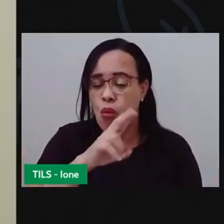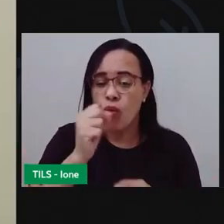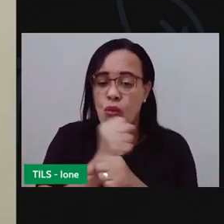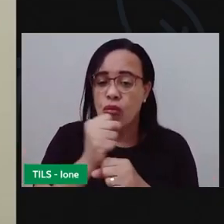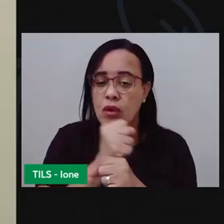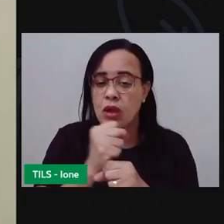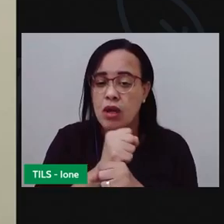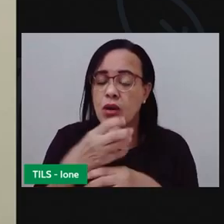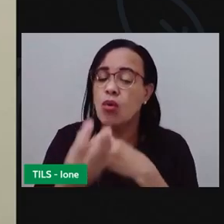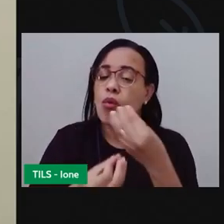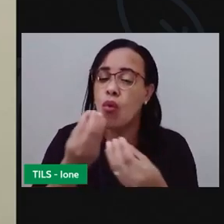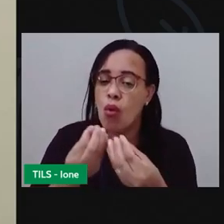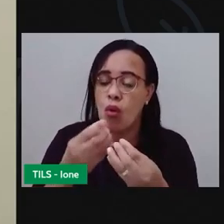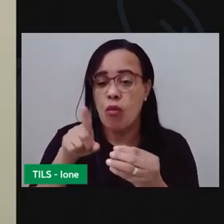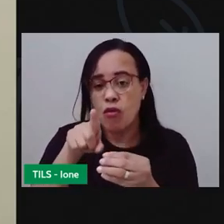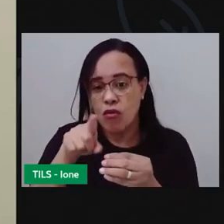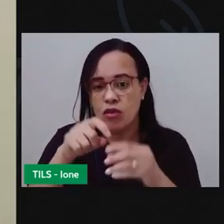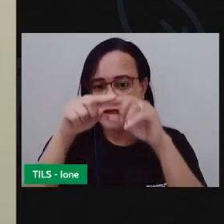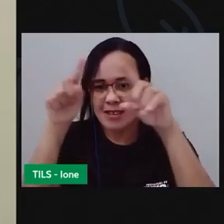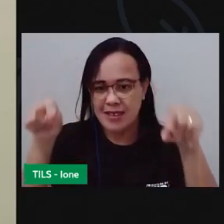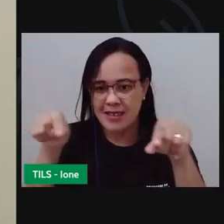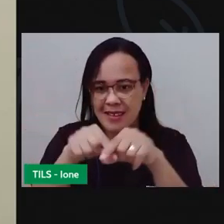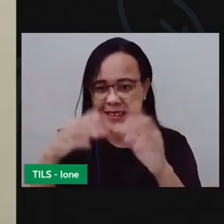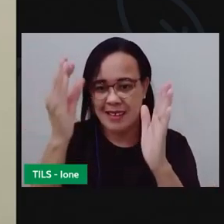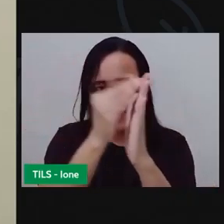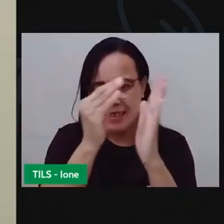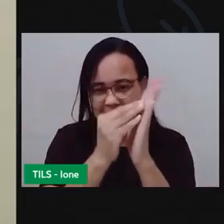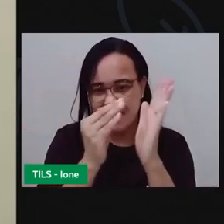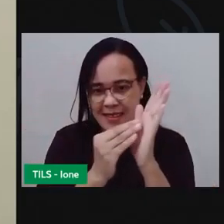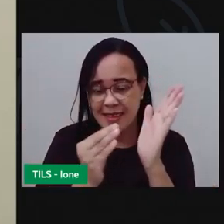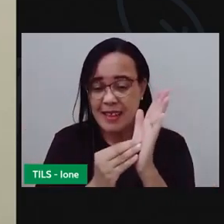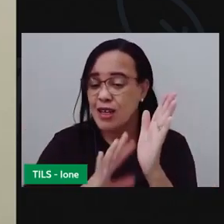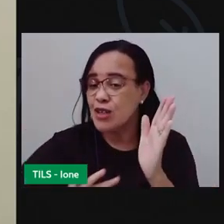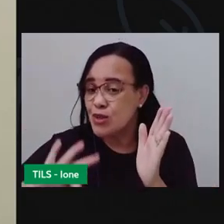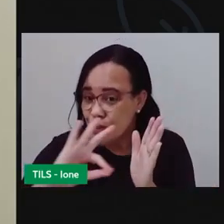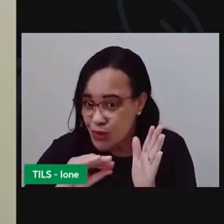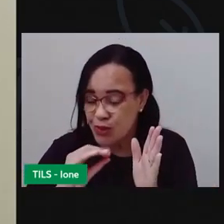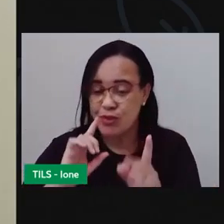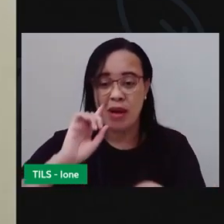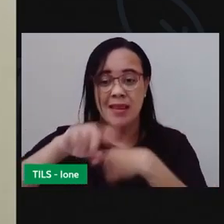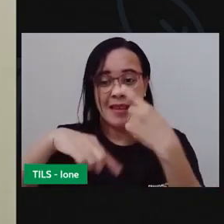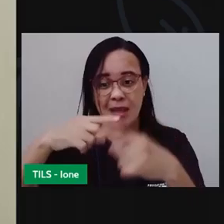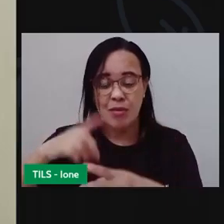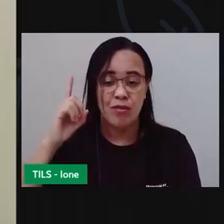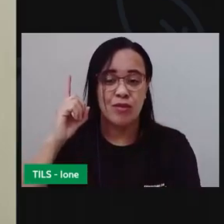tá bom? Agora, crianças, a gente vai se despedindo. Nos vemos no próximo